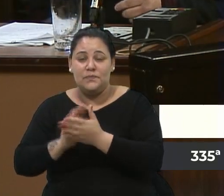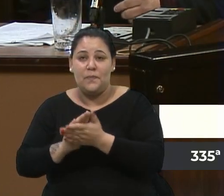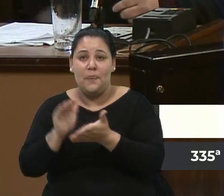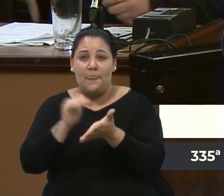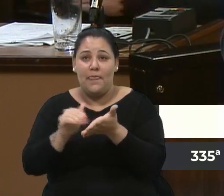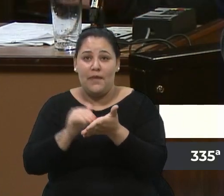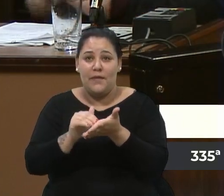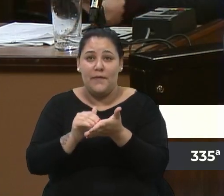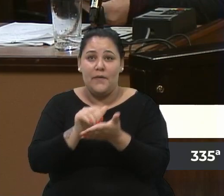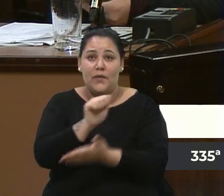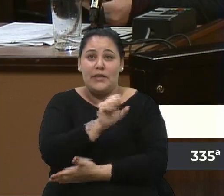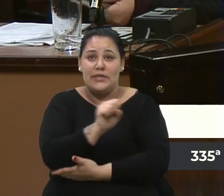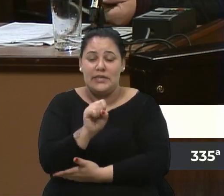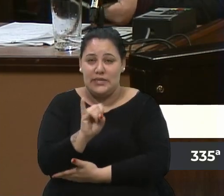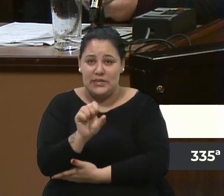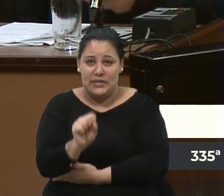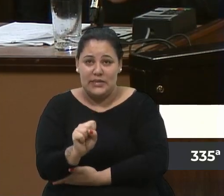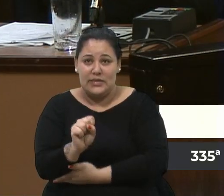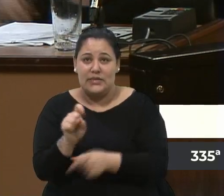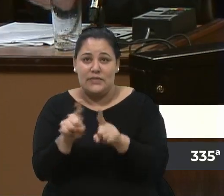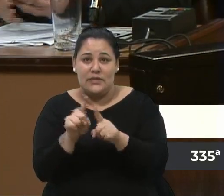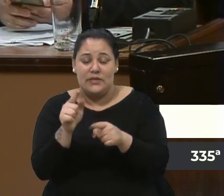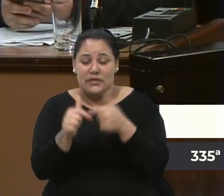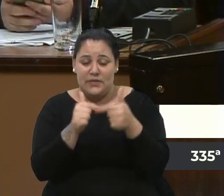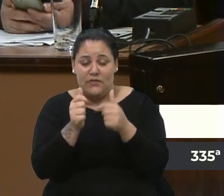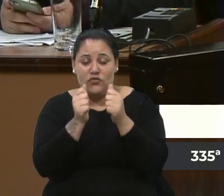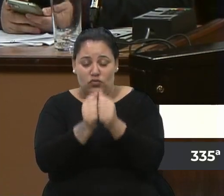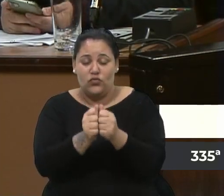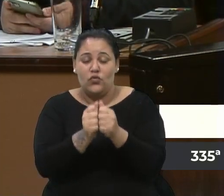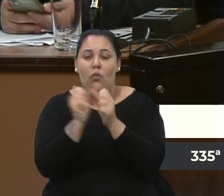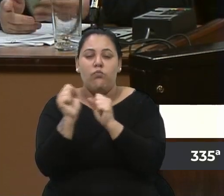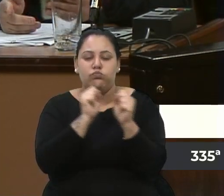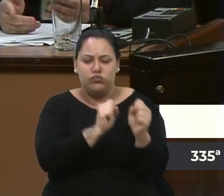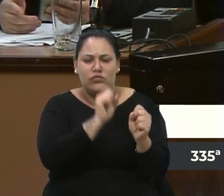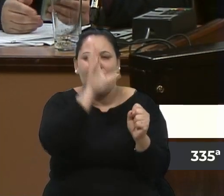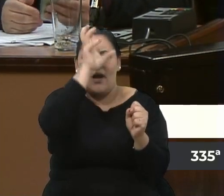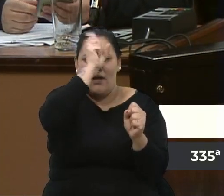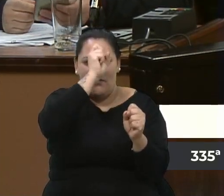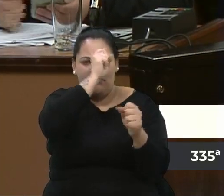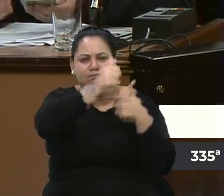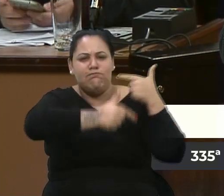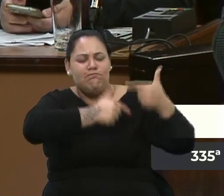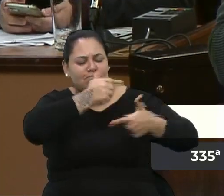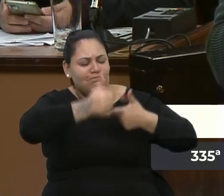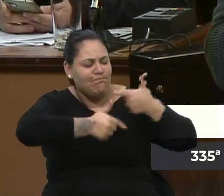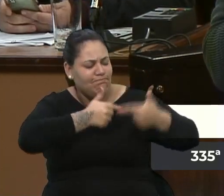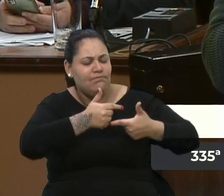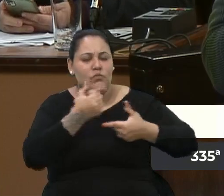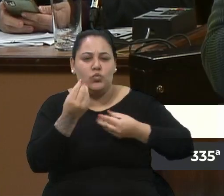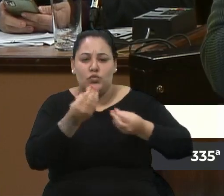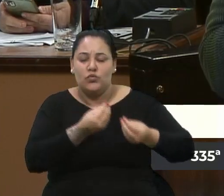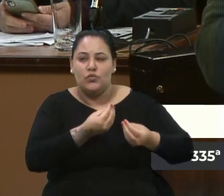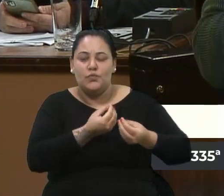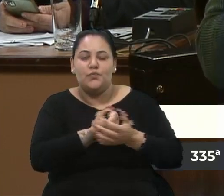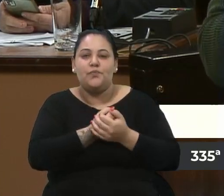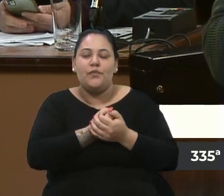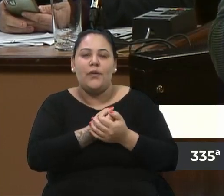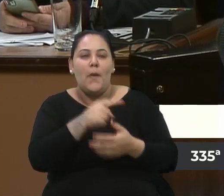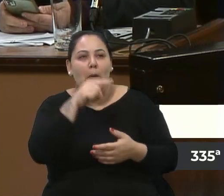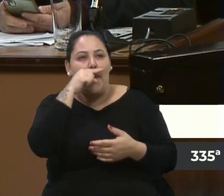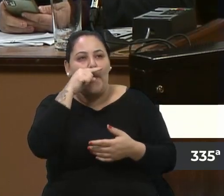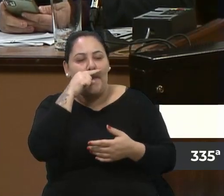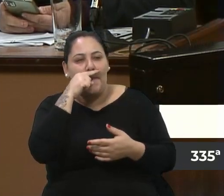Spindorello, e pude aprender muito com os servidores. Uma coisa que me marca muito do prefeito Sartori à